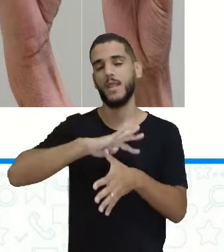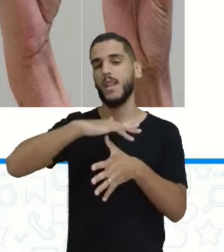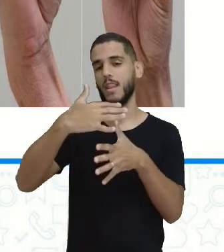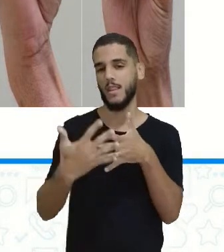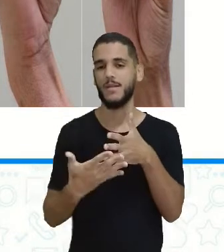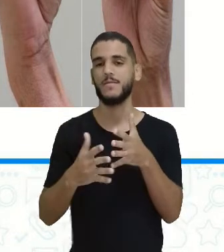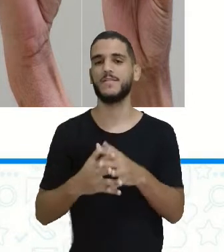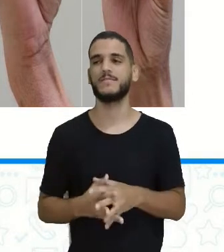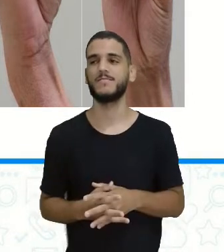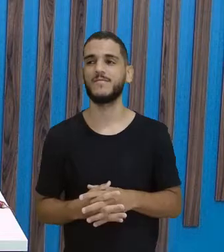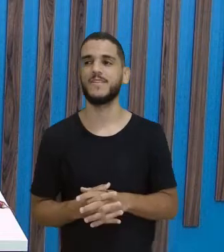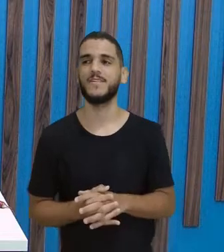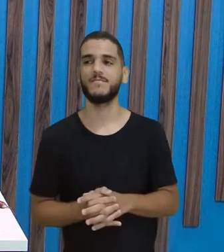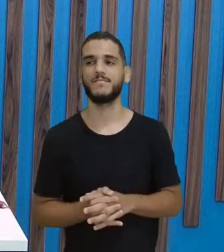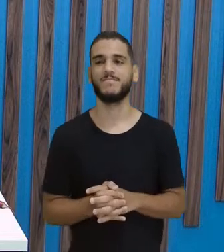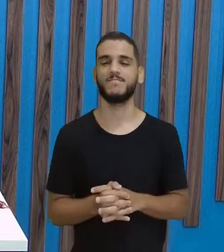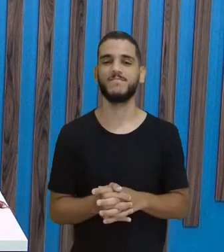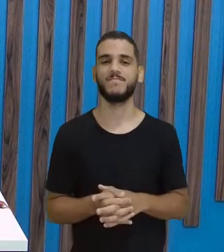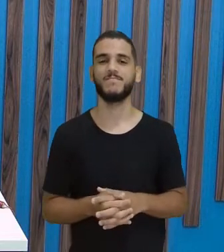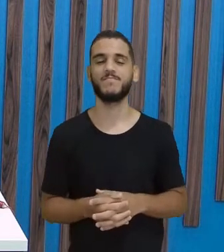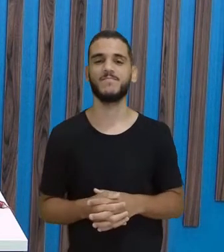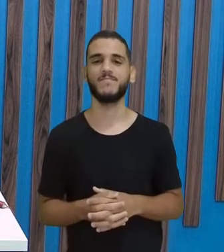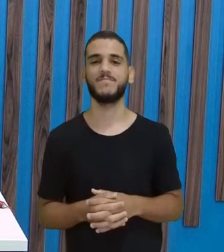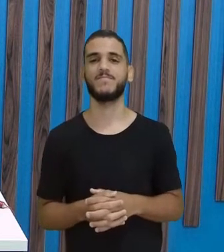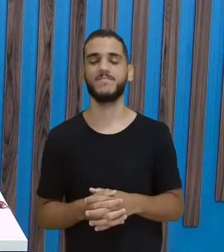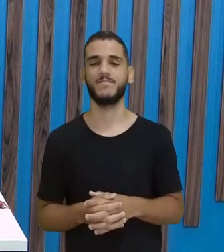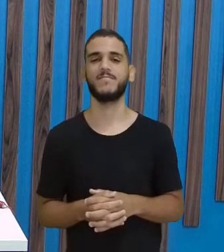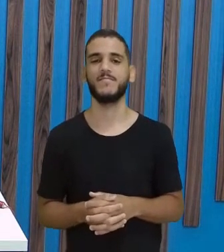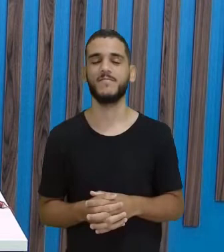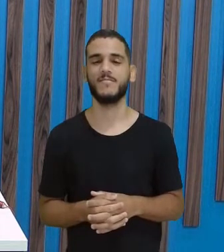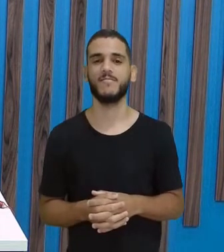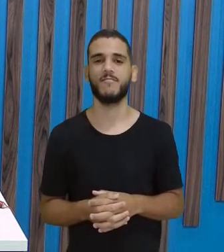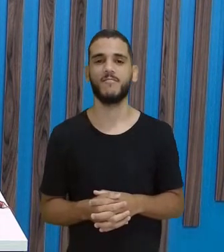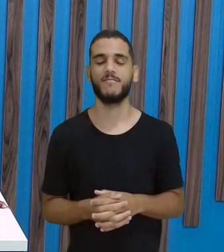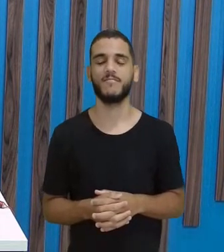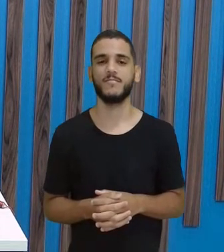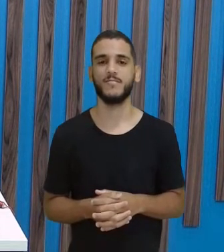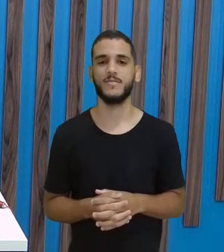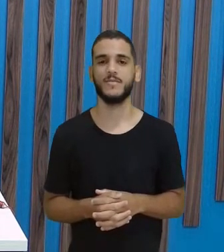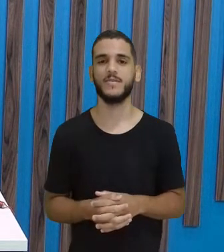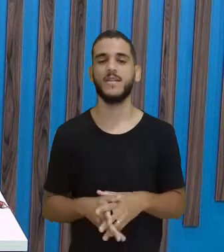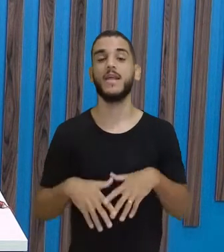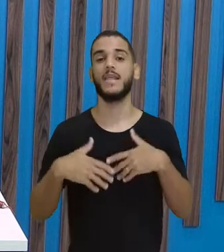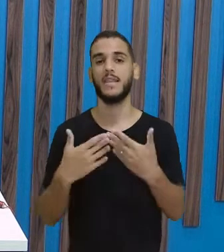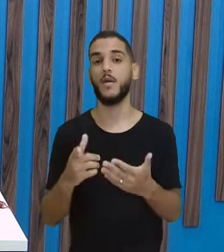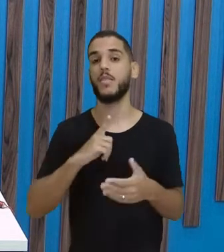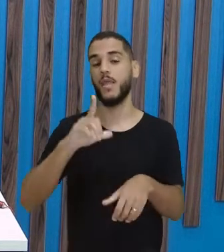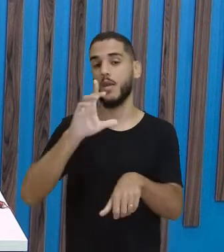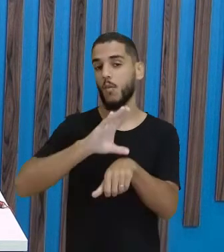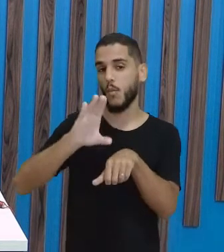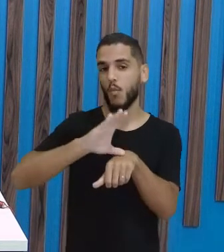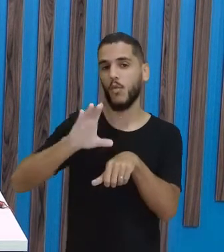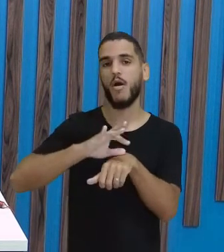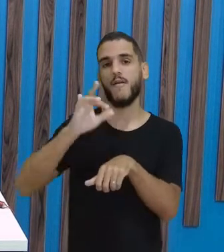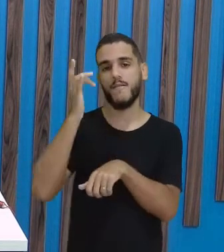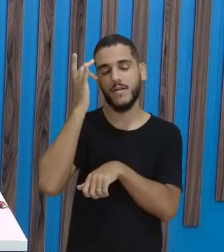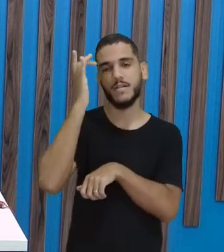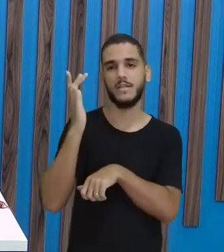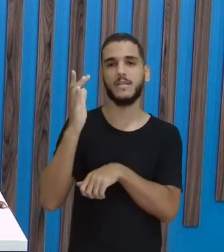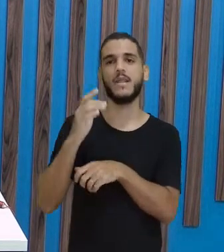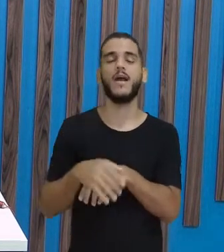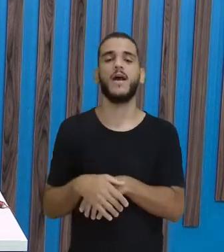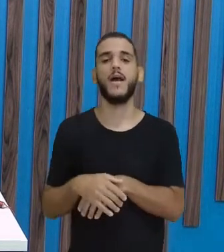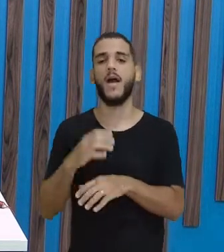sinais. Perdão, a produção aqui me ajudou. Muito obrigada, produção. Então, existem cursos, né, para facilitar justamente essa